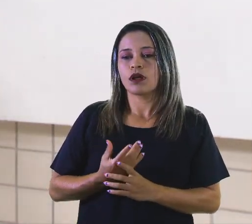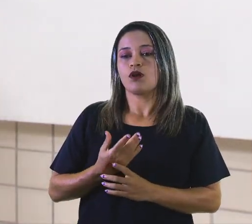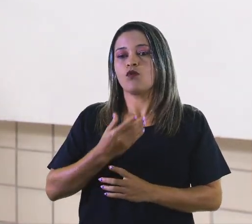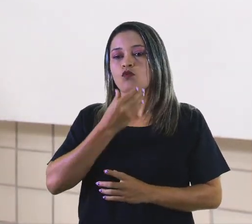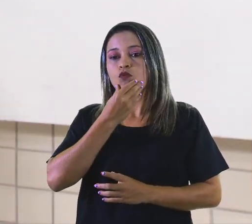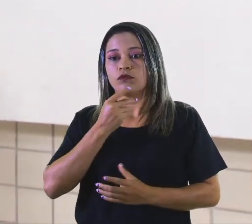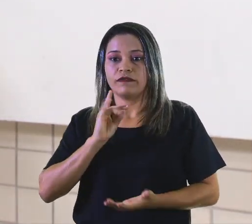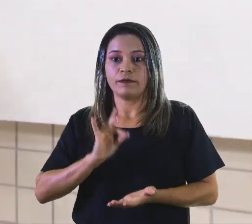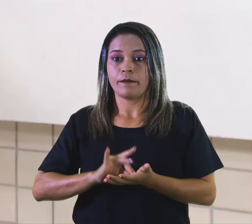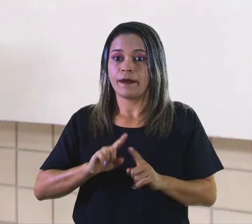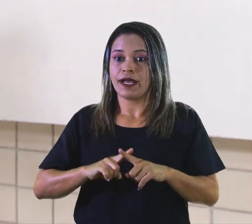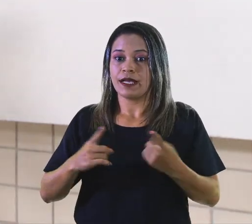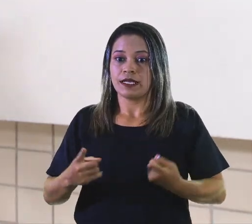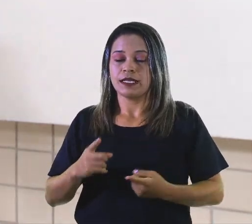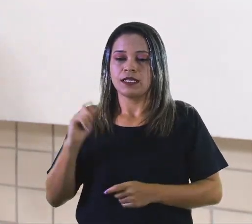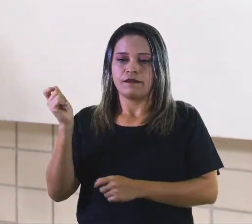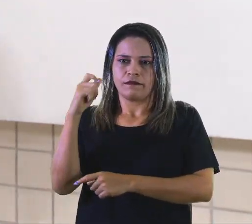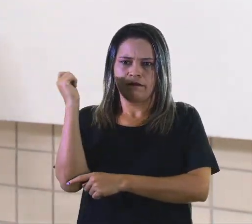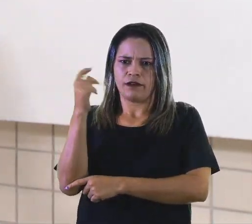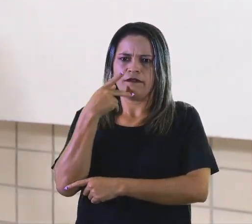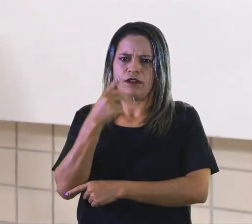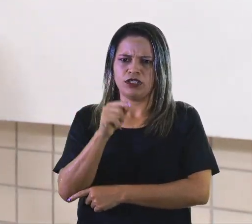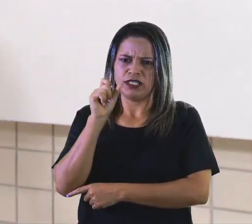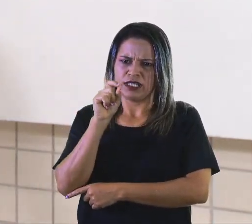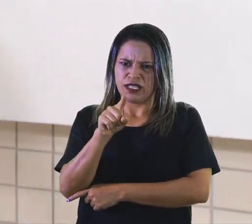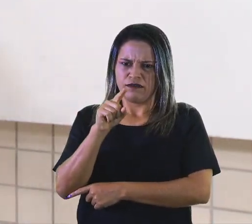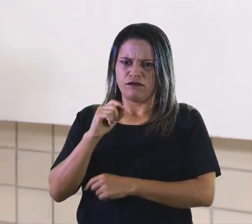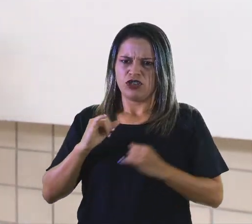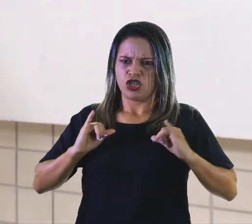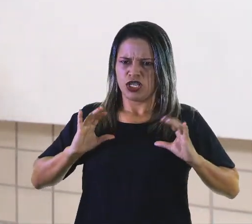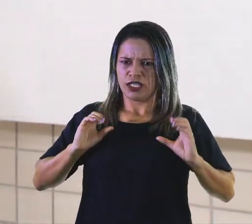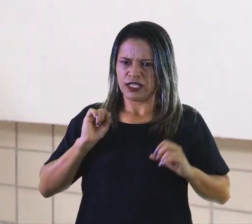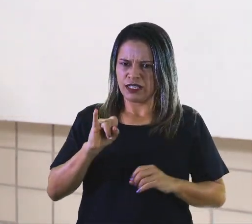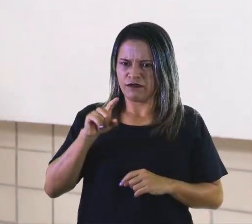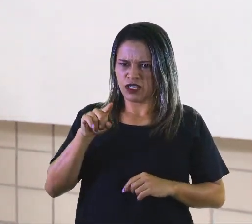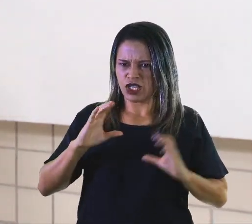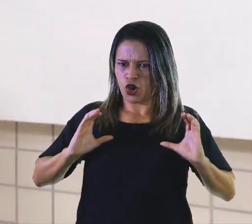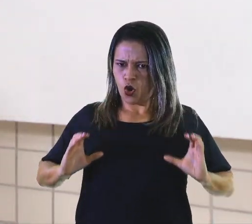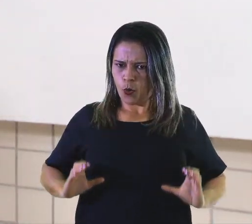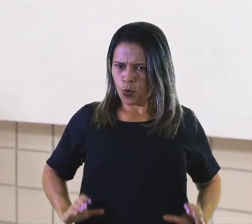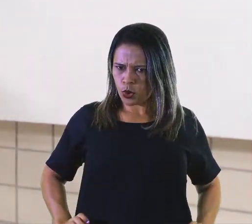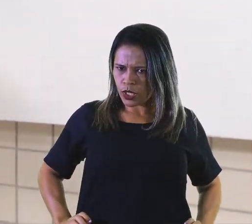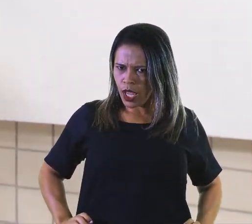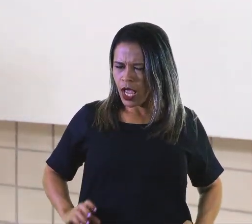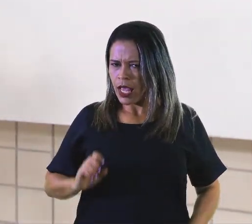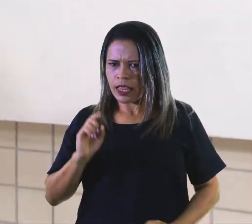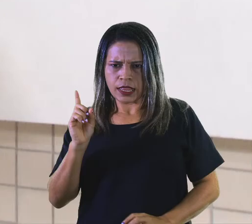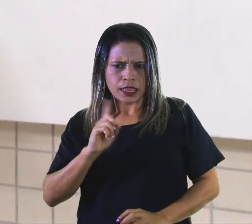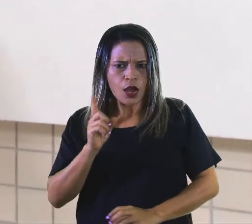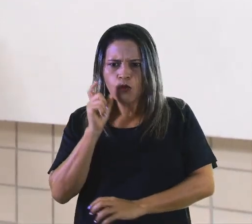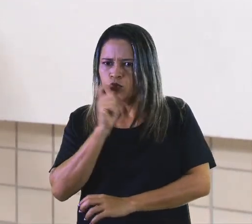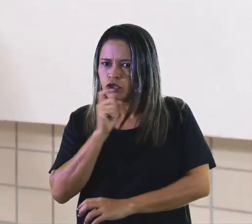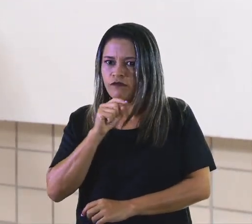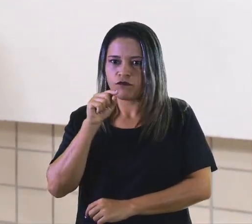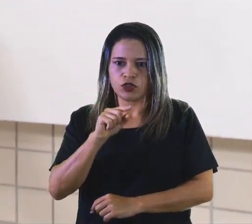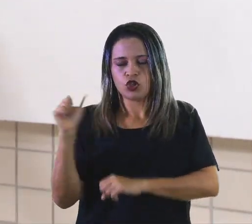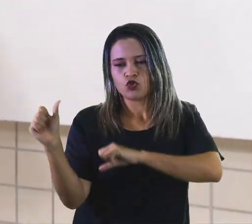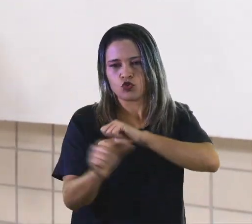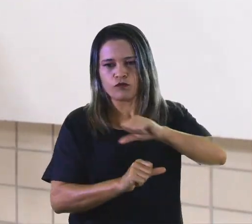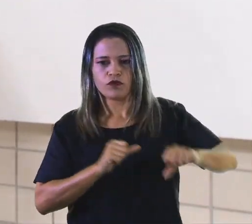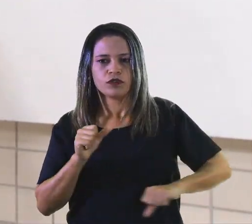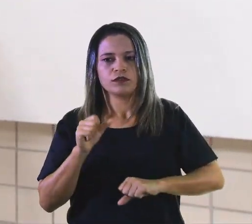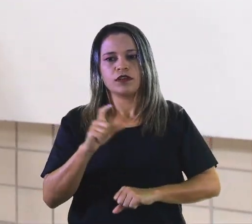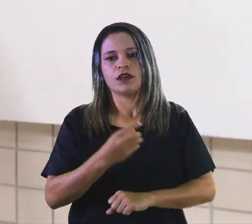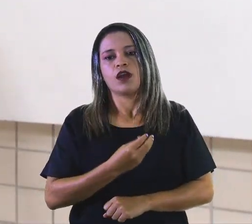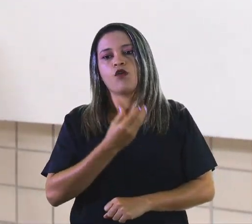fada falou para ele: se você se comportar bem e você não mentir, você vai virar um menino de verdade. E